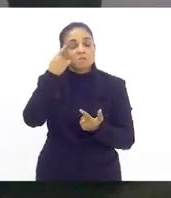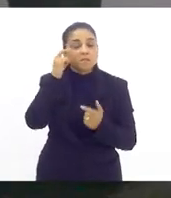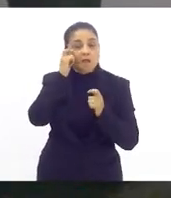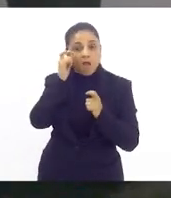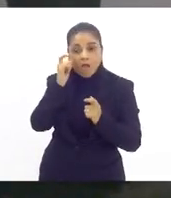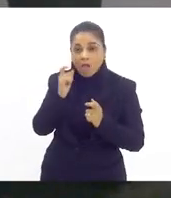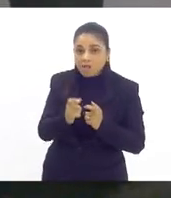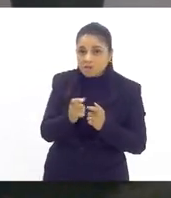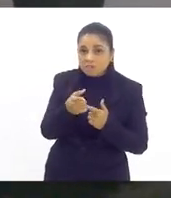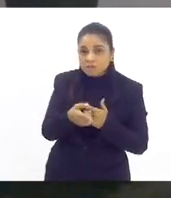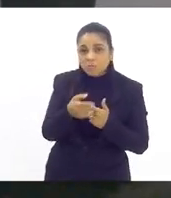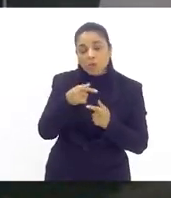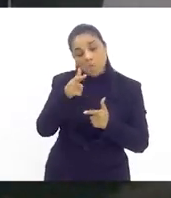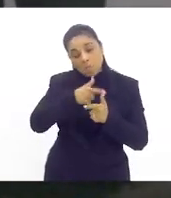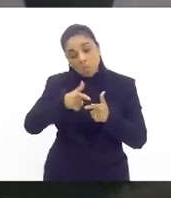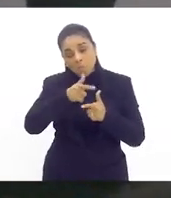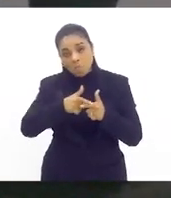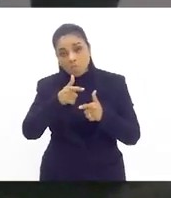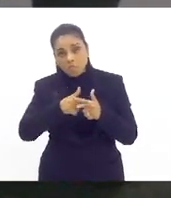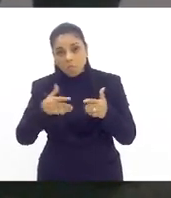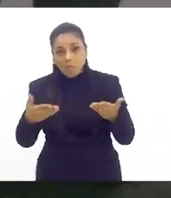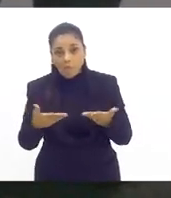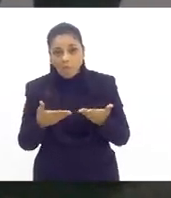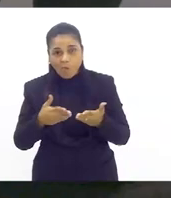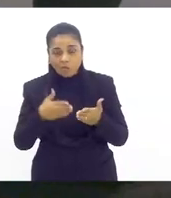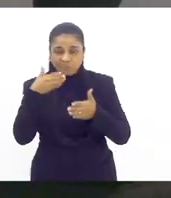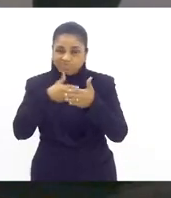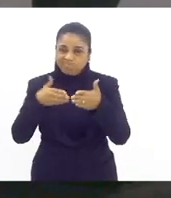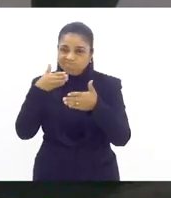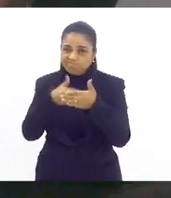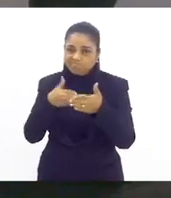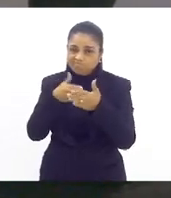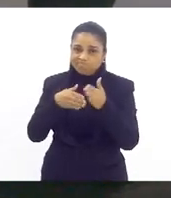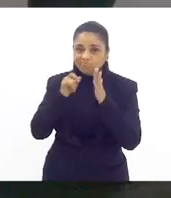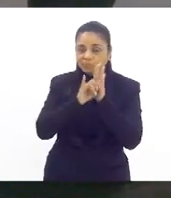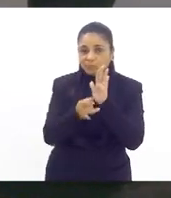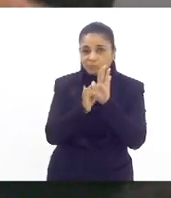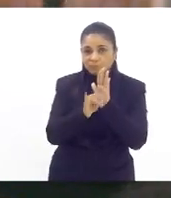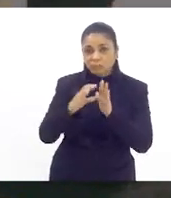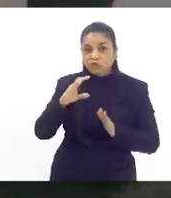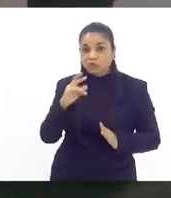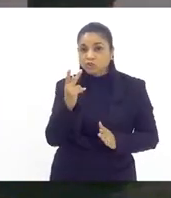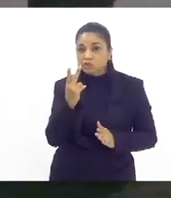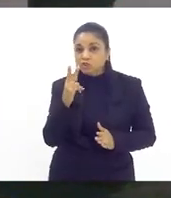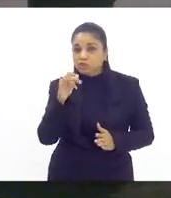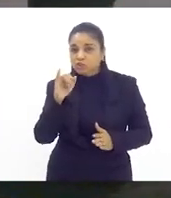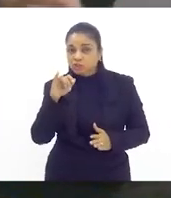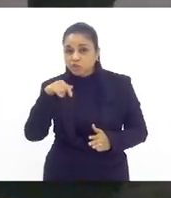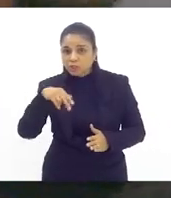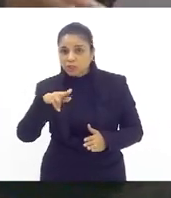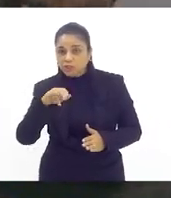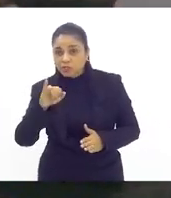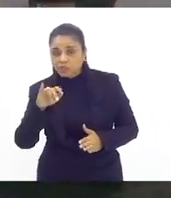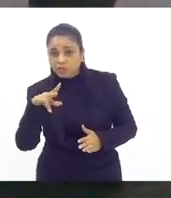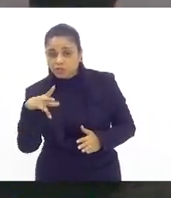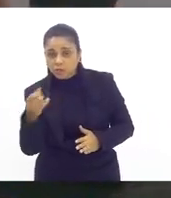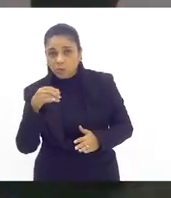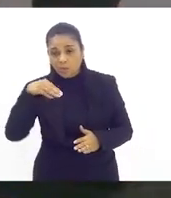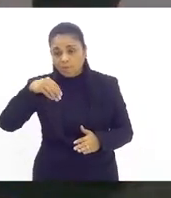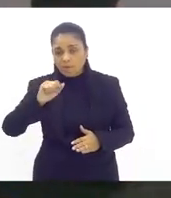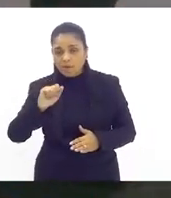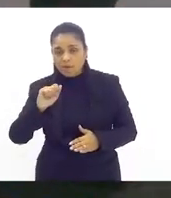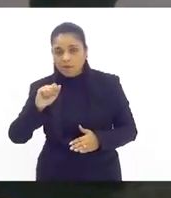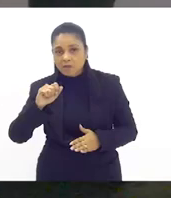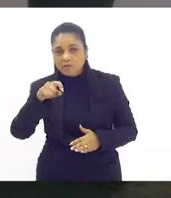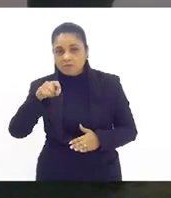atenção que esse nosso problema e que hoje impede por exemplo o edital Chiquinho Maciel que foi um edital construído pelo